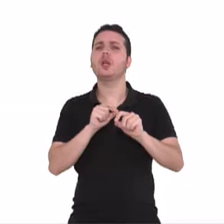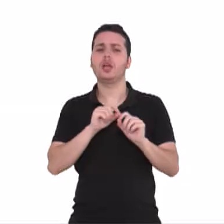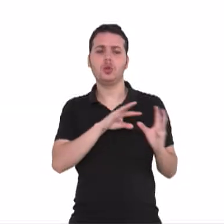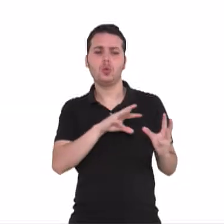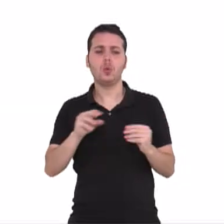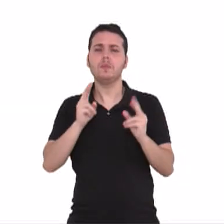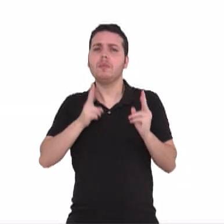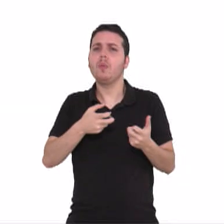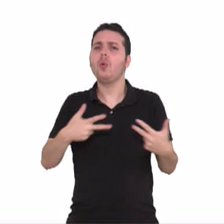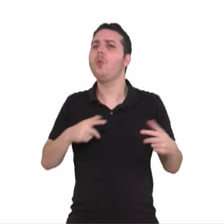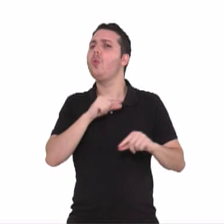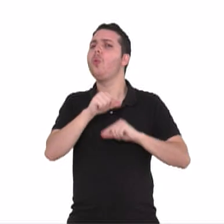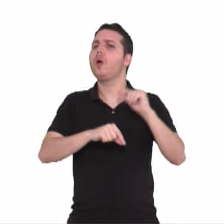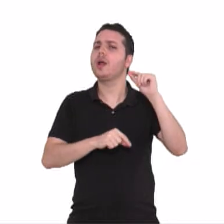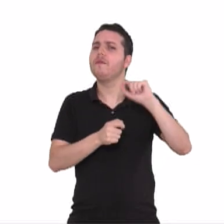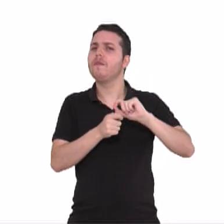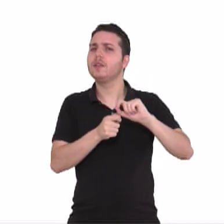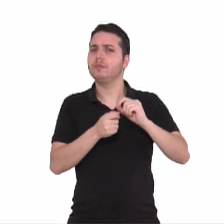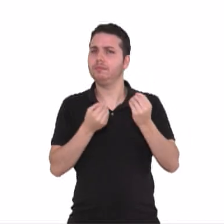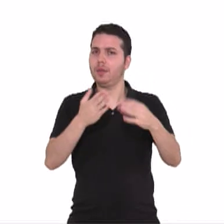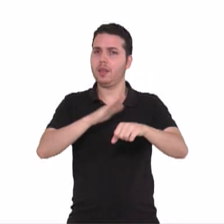Um tempinho para vocês pensarem.